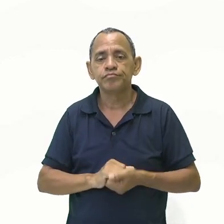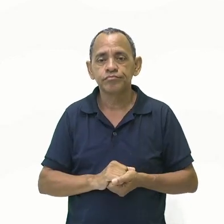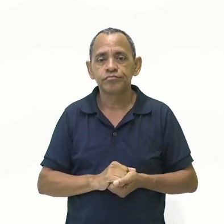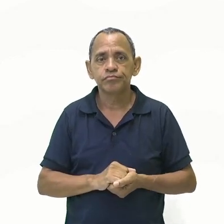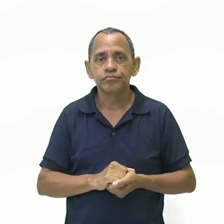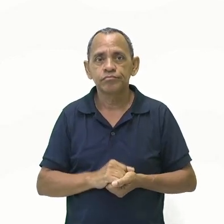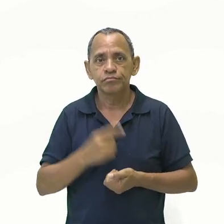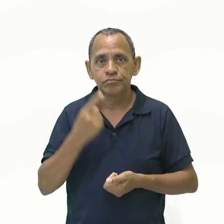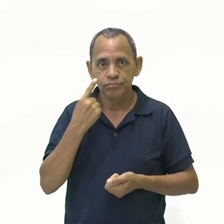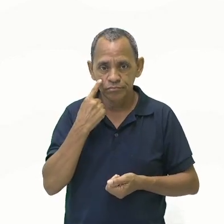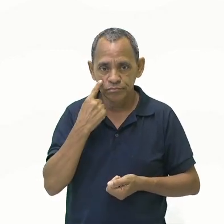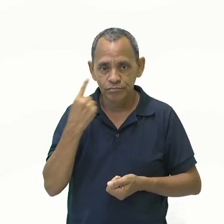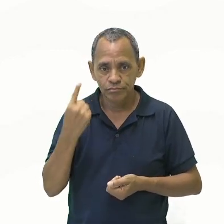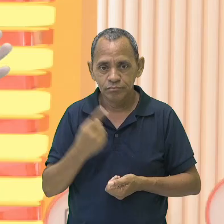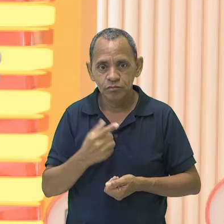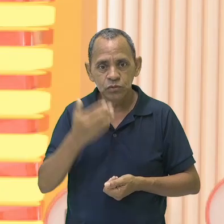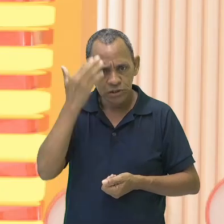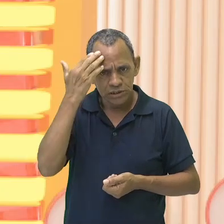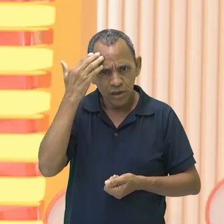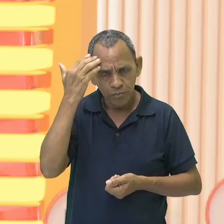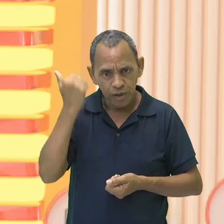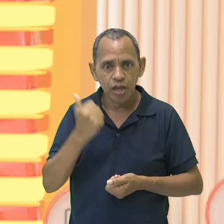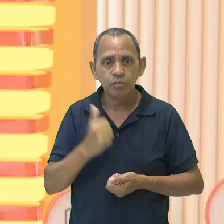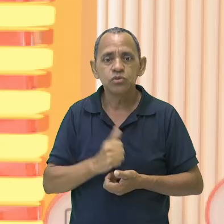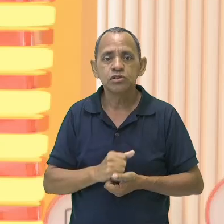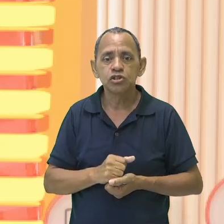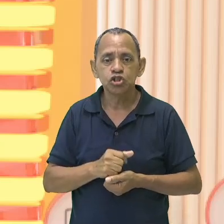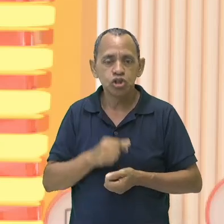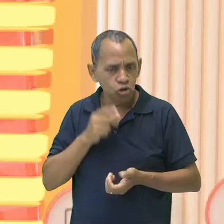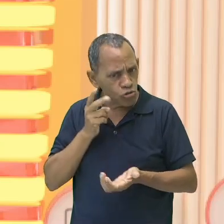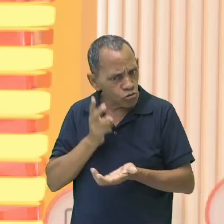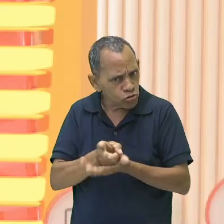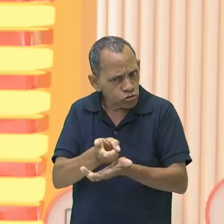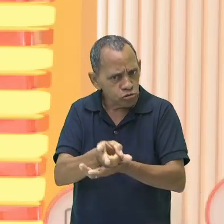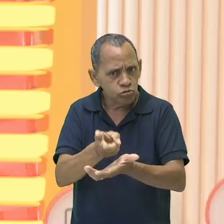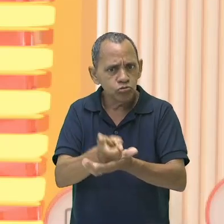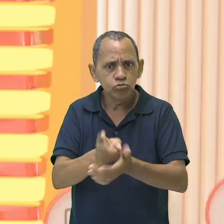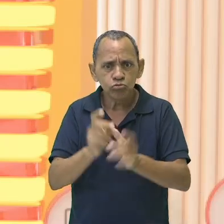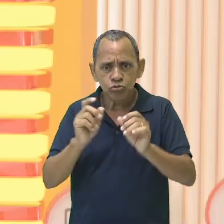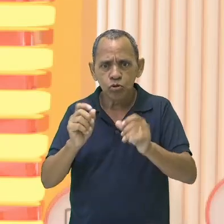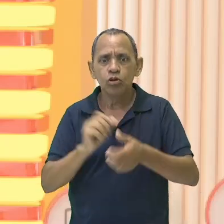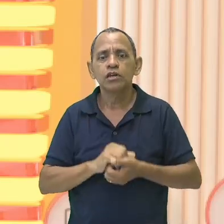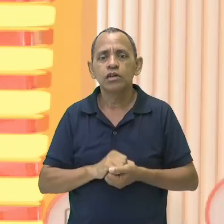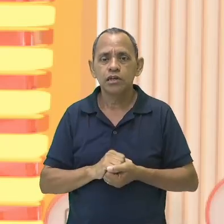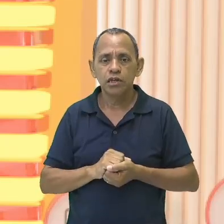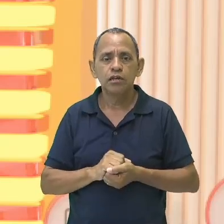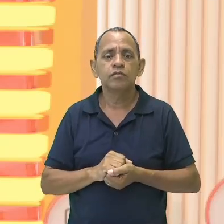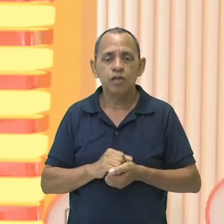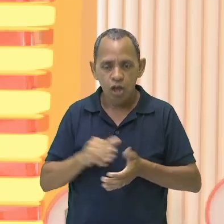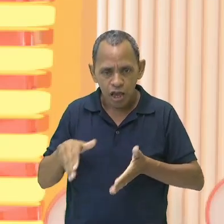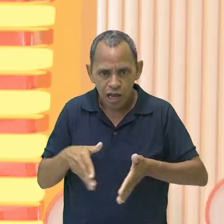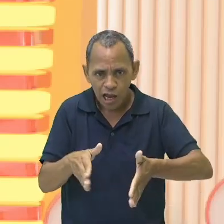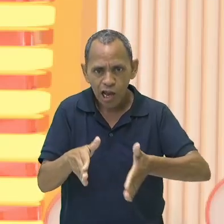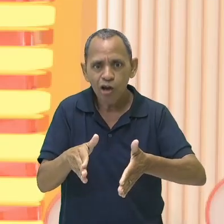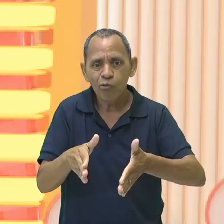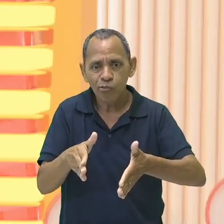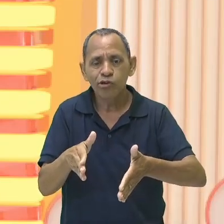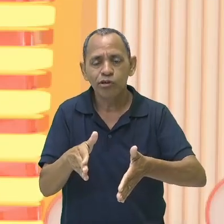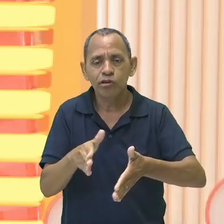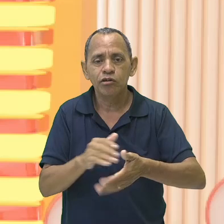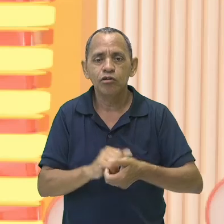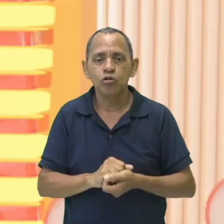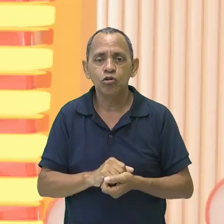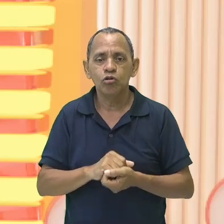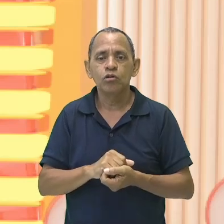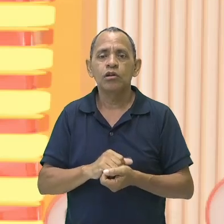aí. E aí, né? Beleza, temos que produzir, mas ao mesmo tempo temos que proteger a floresta, temos que ter um cuidado, não sei o quê e